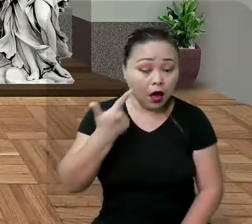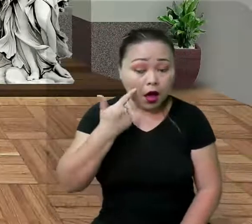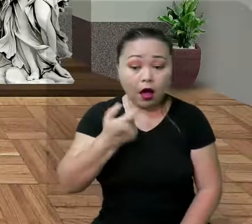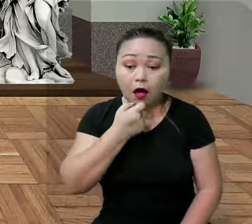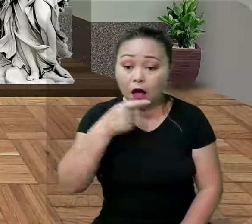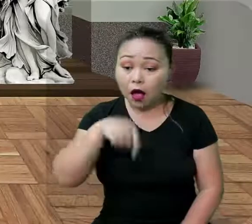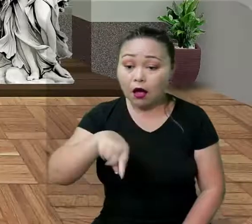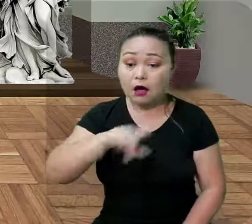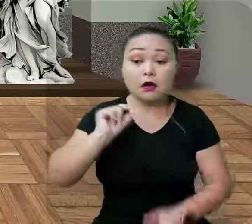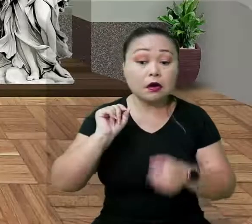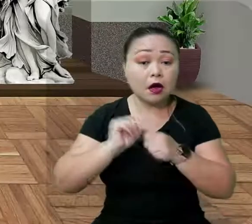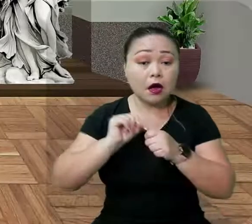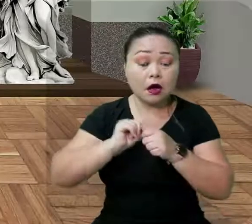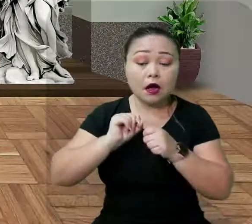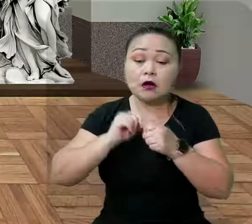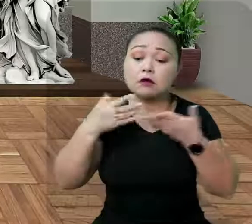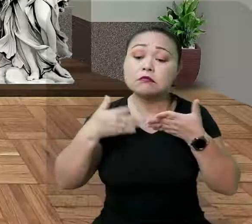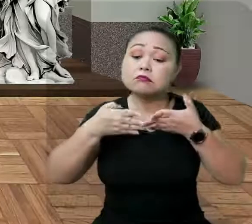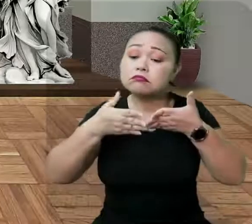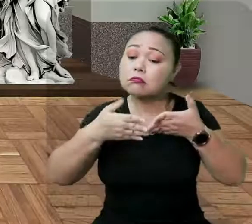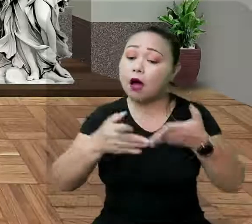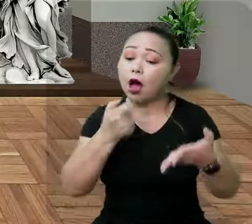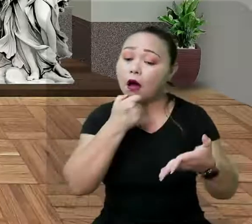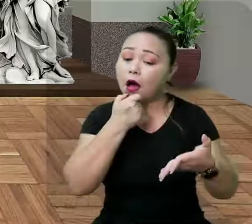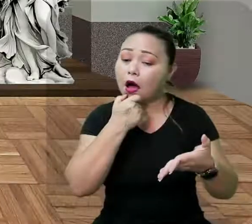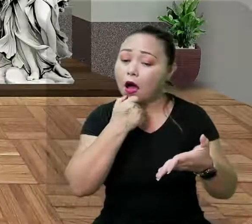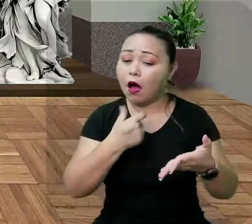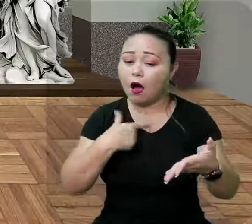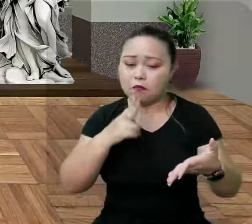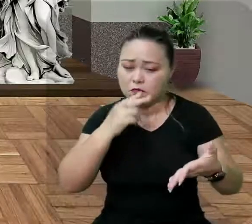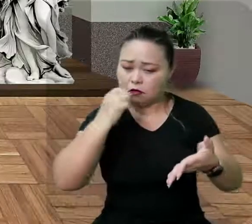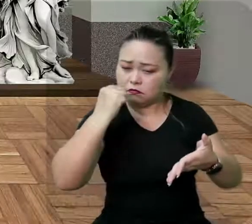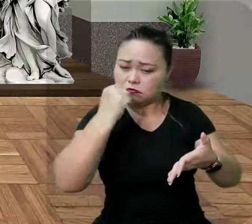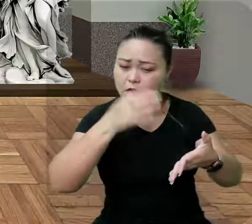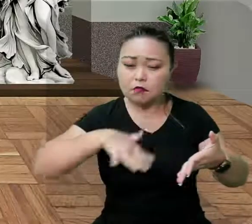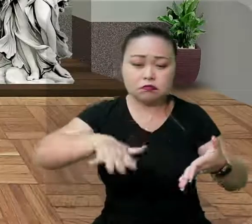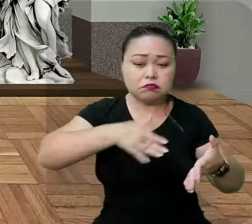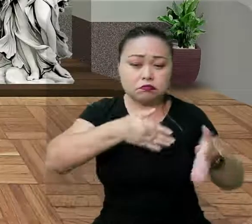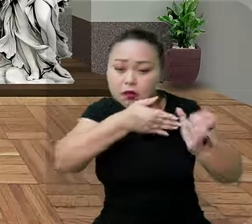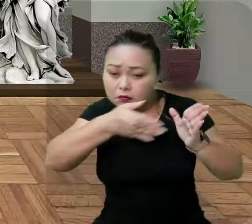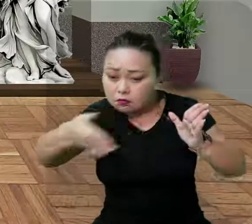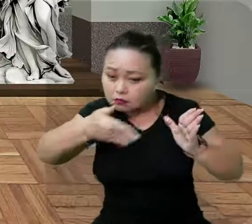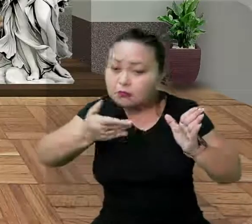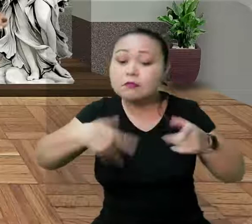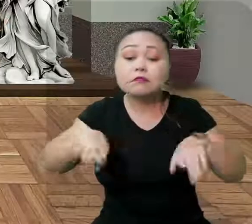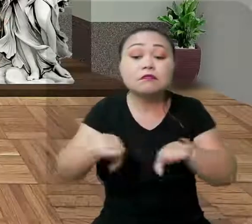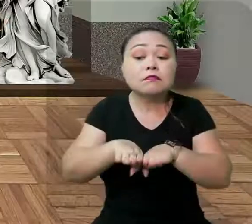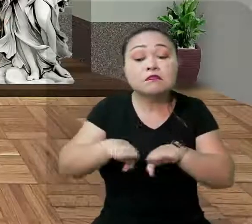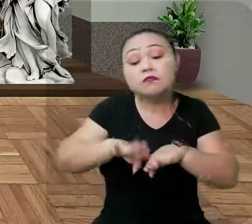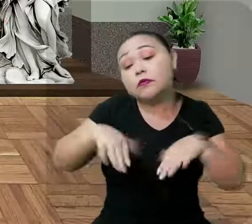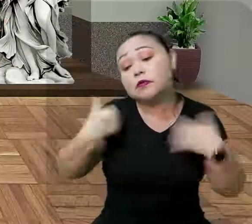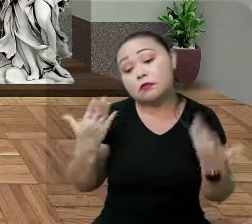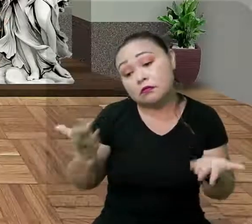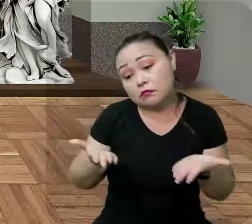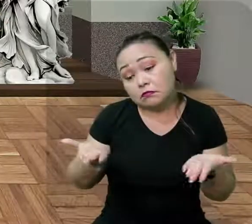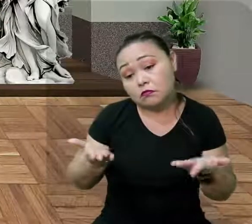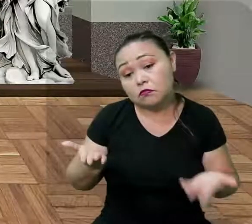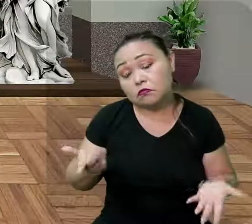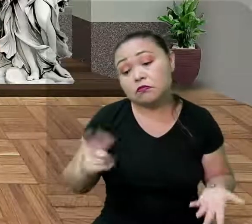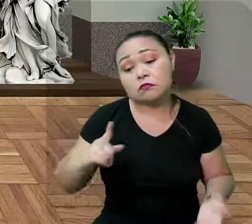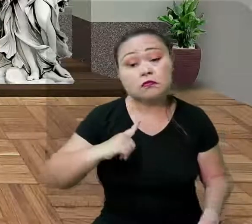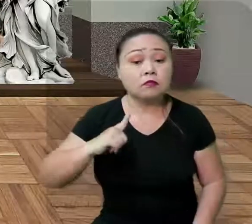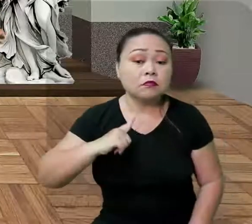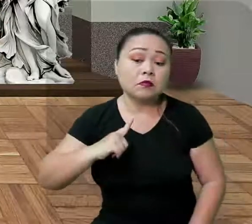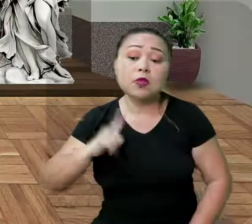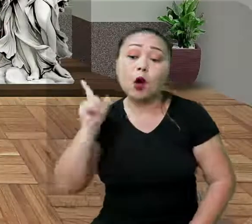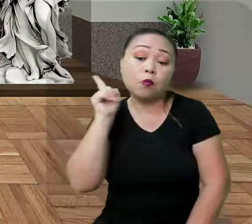for Bali criar a marinha mercante empresa mais poderosa daquele período também hoje tá essa blusa que temos aí